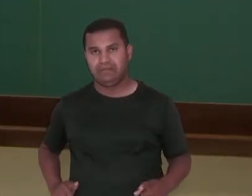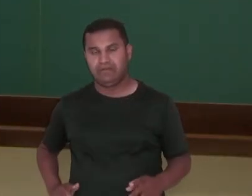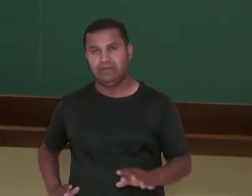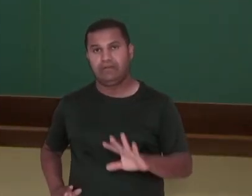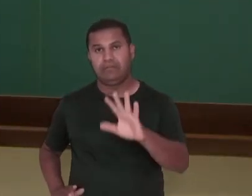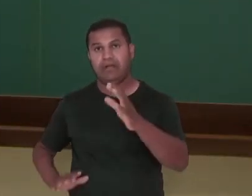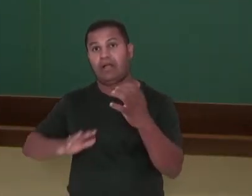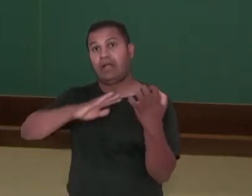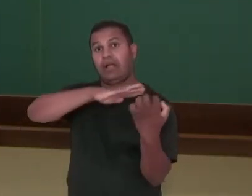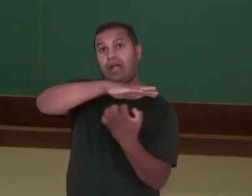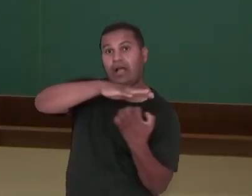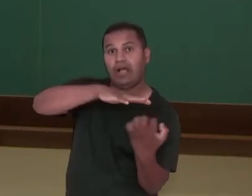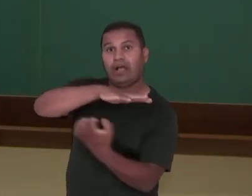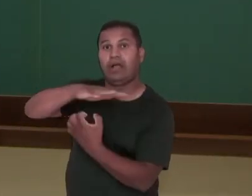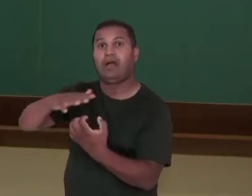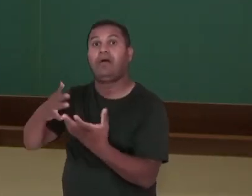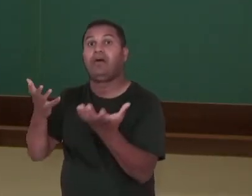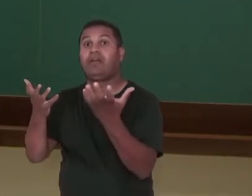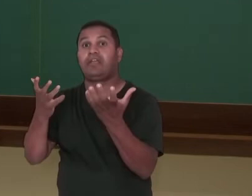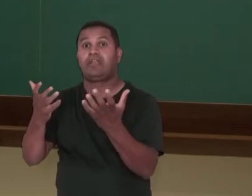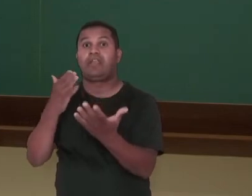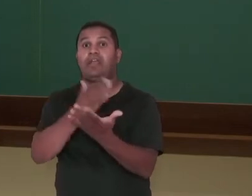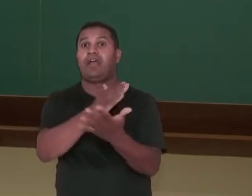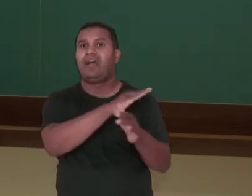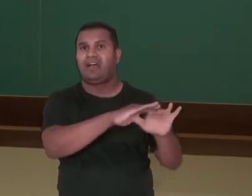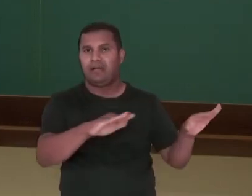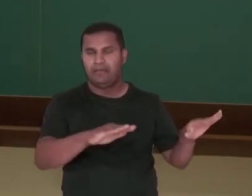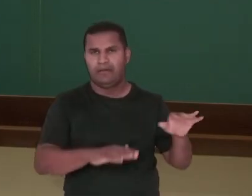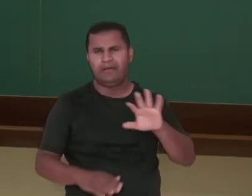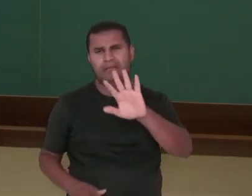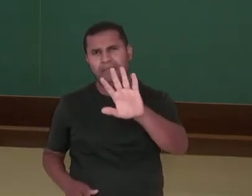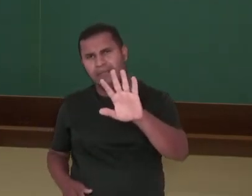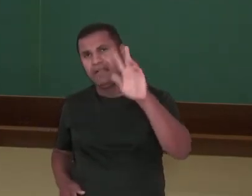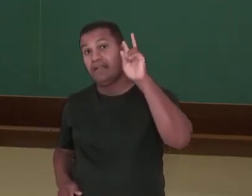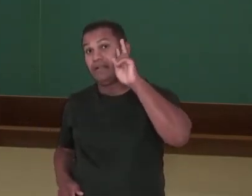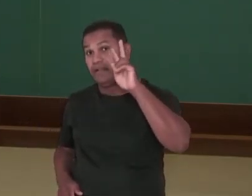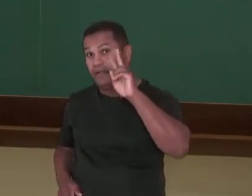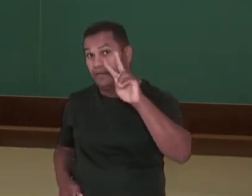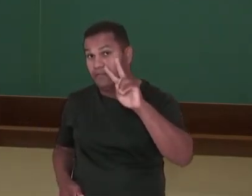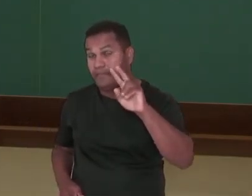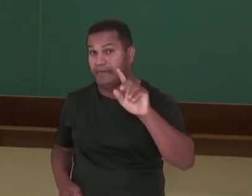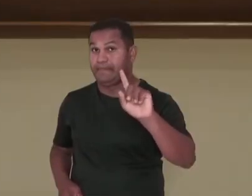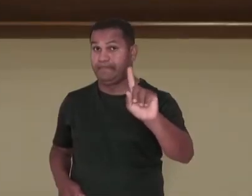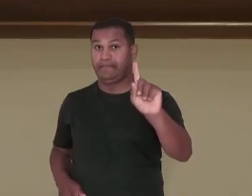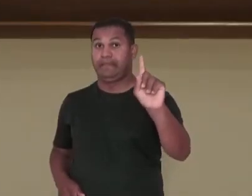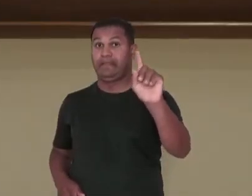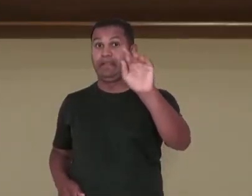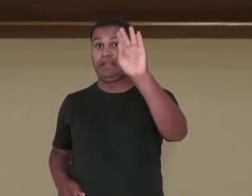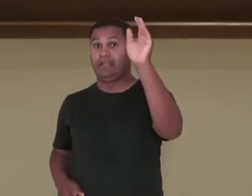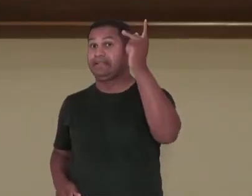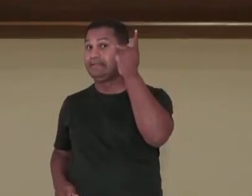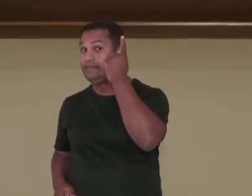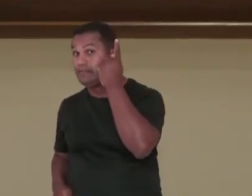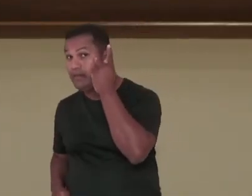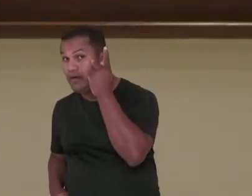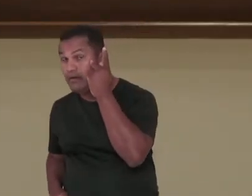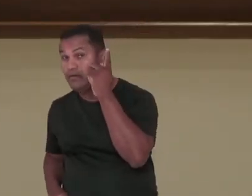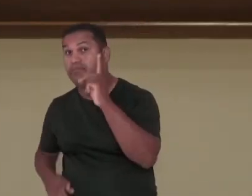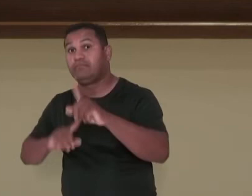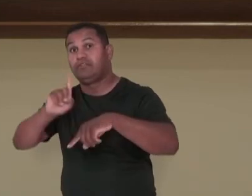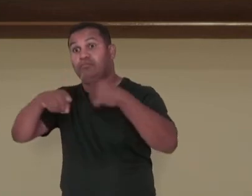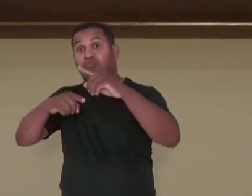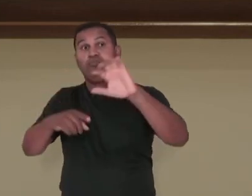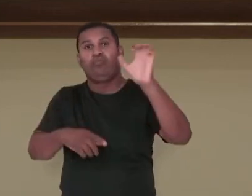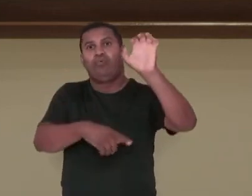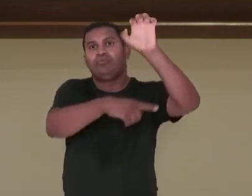o país que tinha um processo de industrialização já iniciado. Em São Paulo, os patrões, os donos